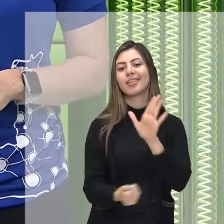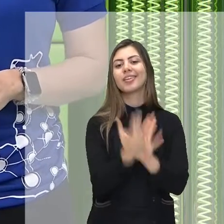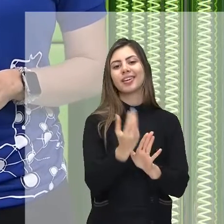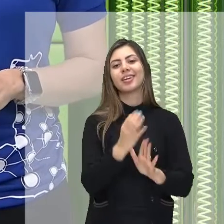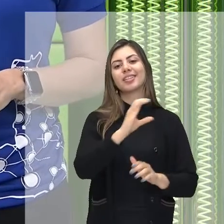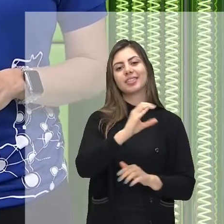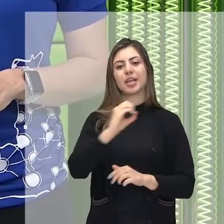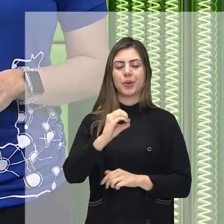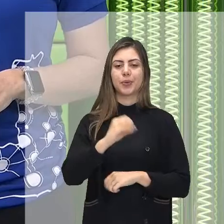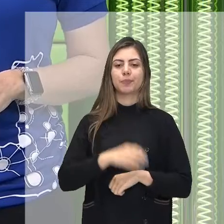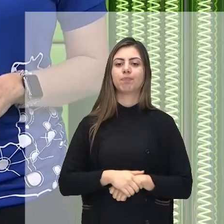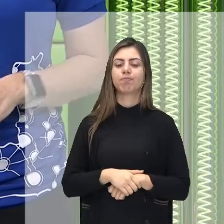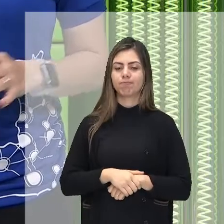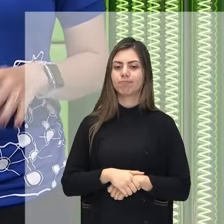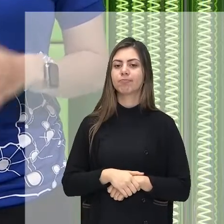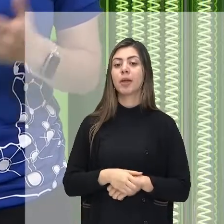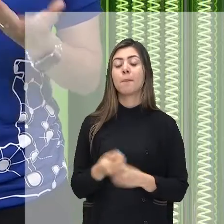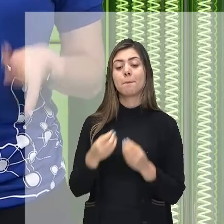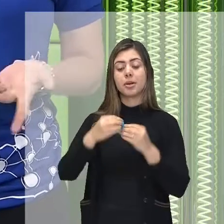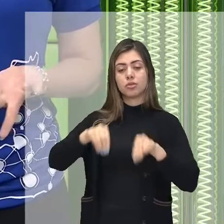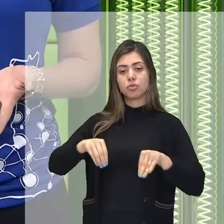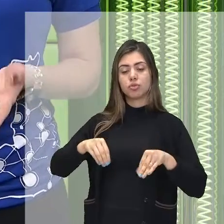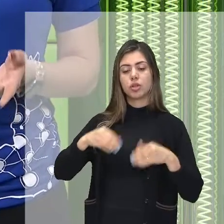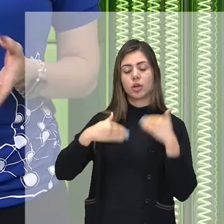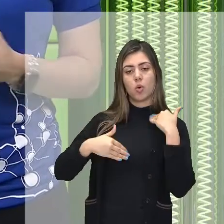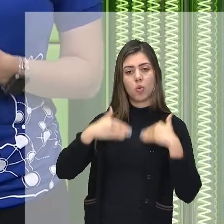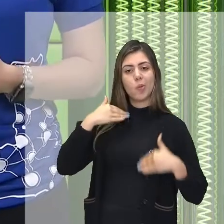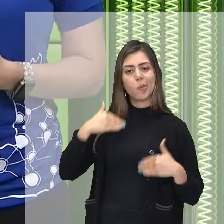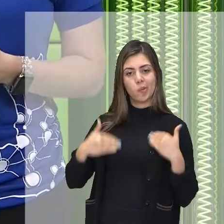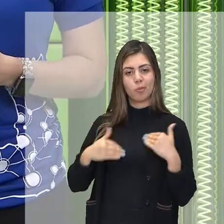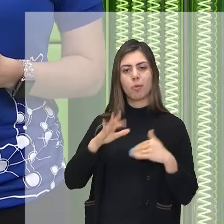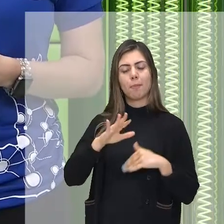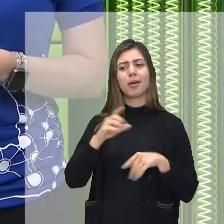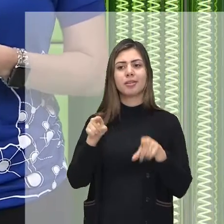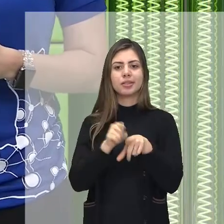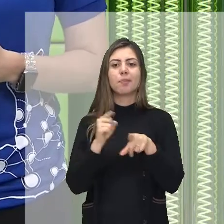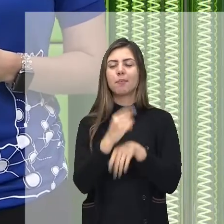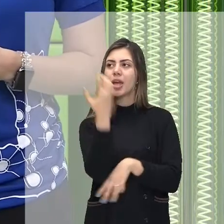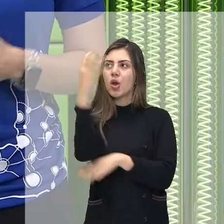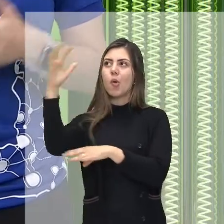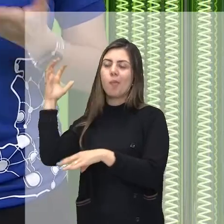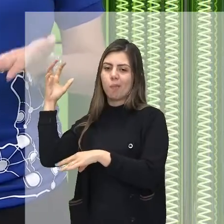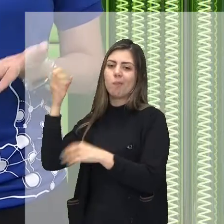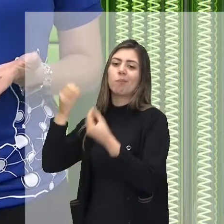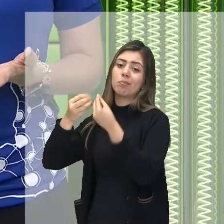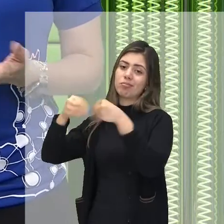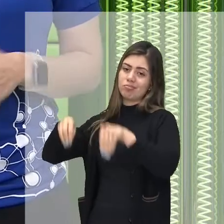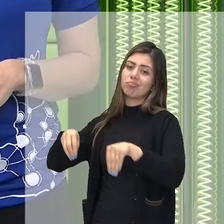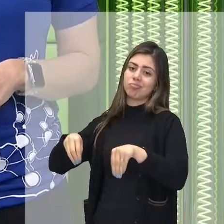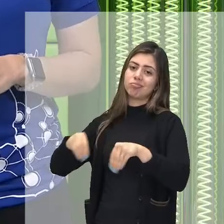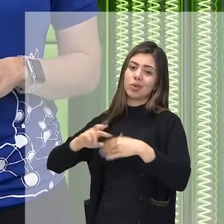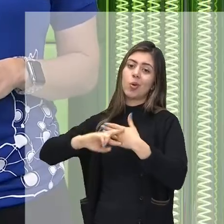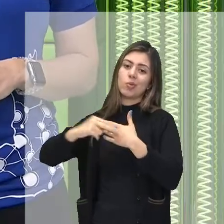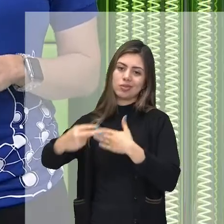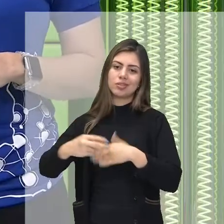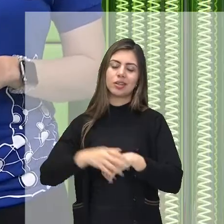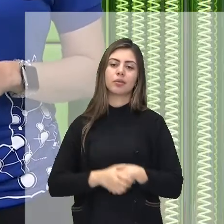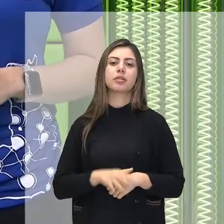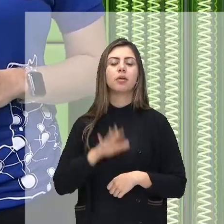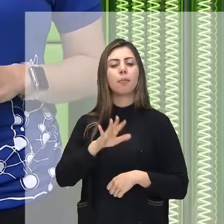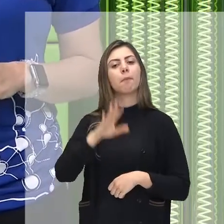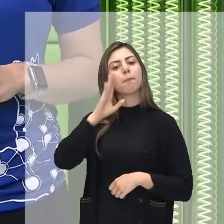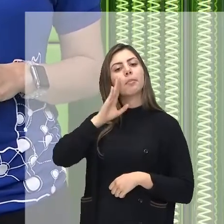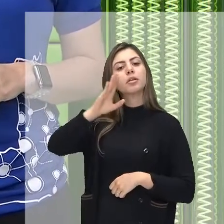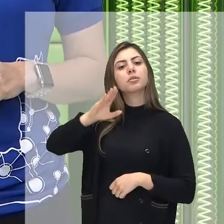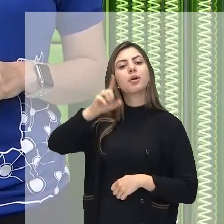aqui para a saúde humana, mas para o meio ambiente nós também temos diversas consequências, e uma